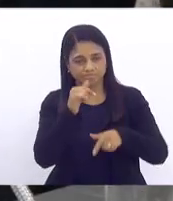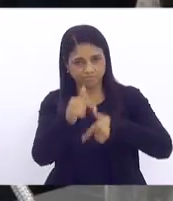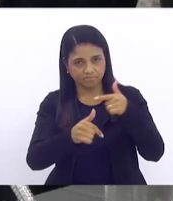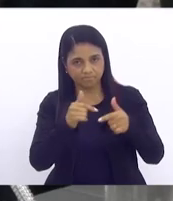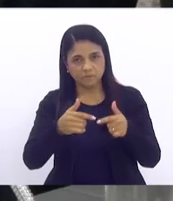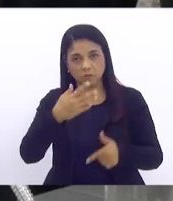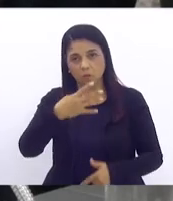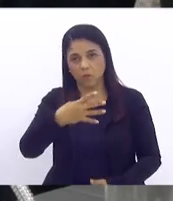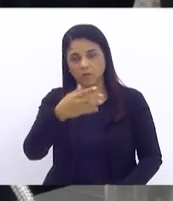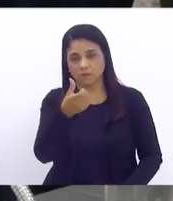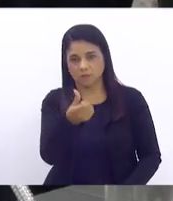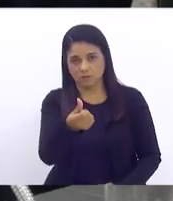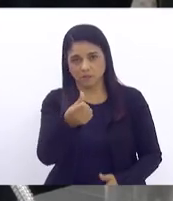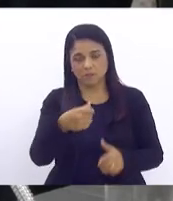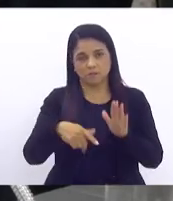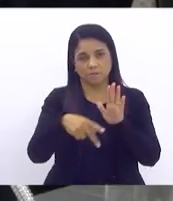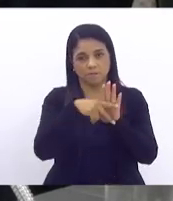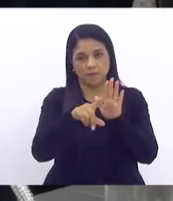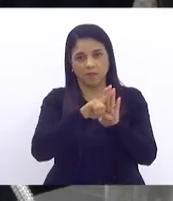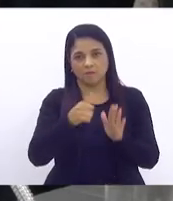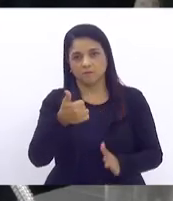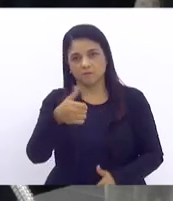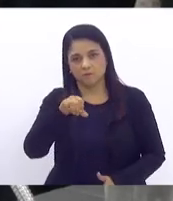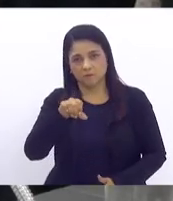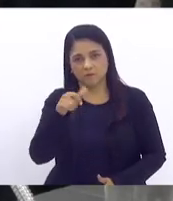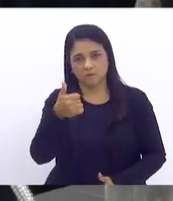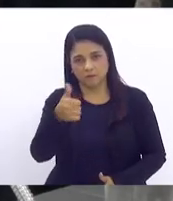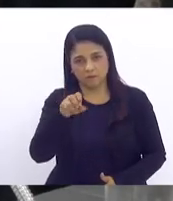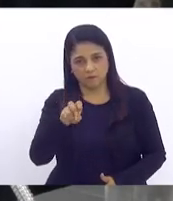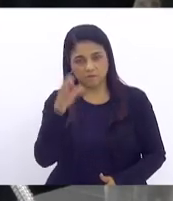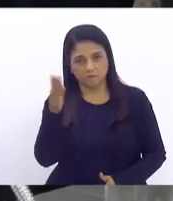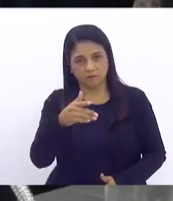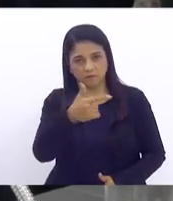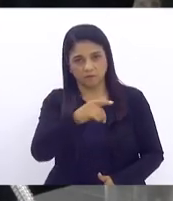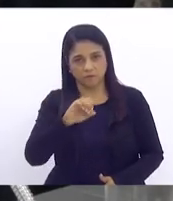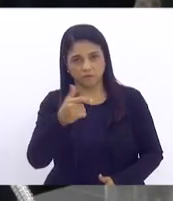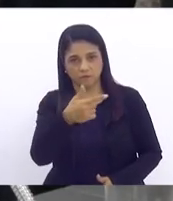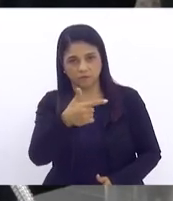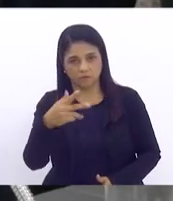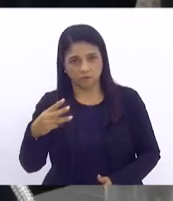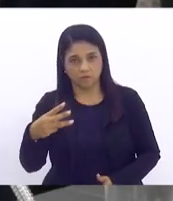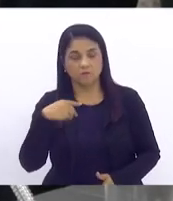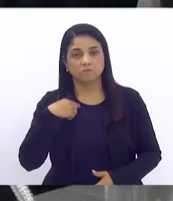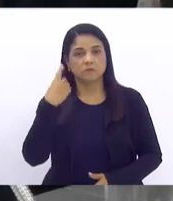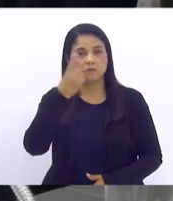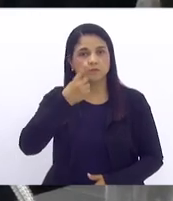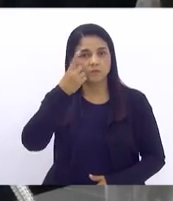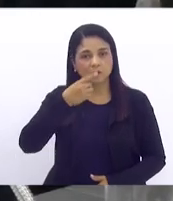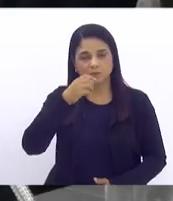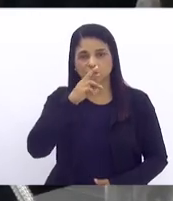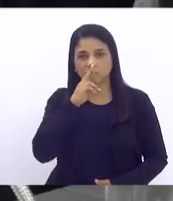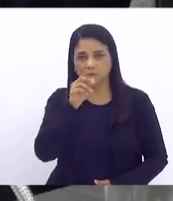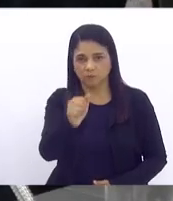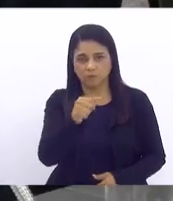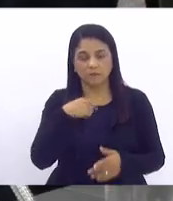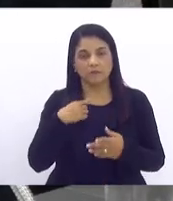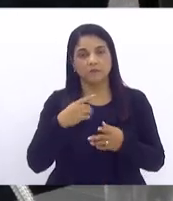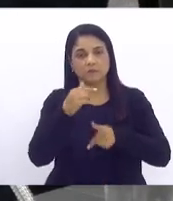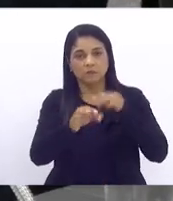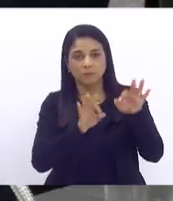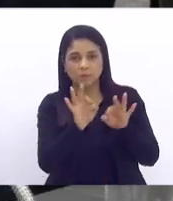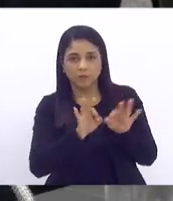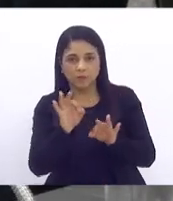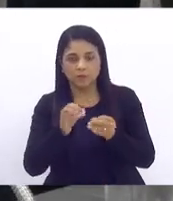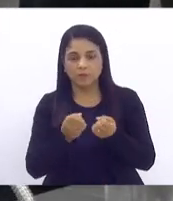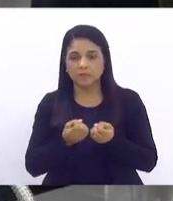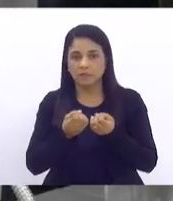cantar o 46 da pauta, o PL 1915 de 2023, de autoria do deputado Rodrigo Amorim, que cria o programa Entregador Legal no âmbito